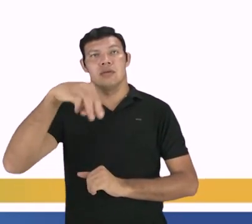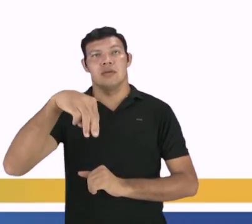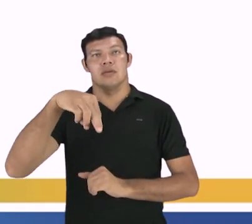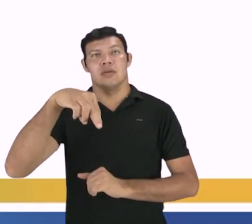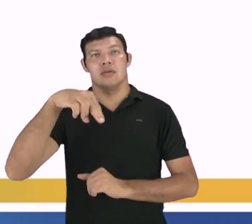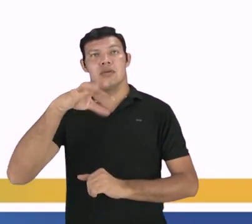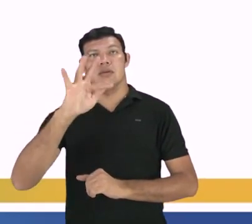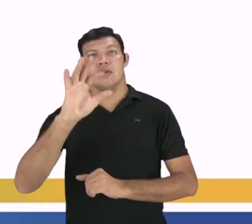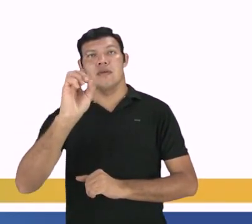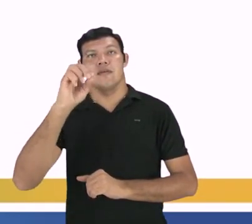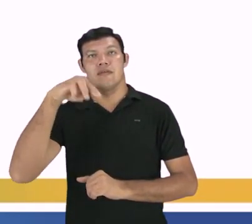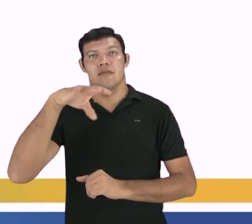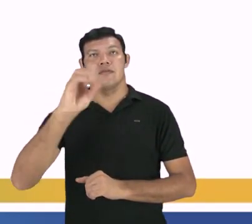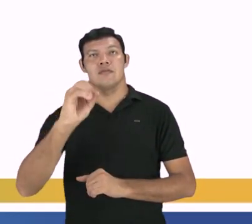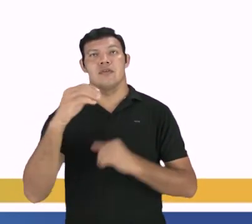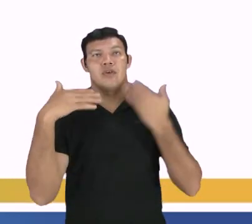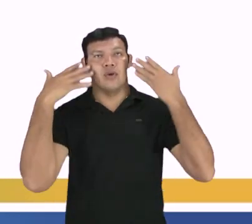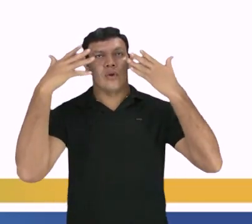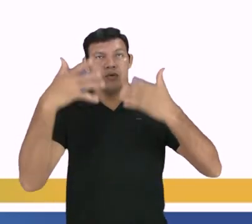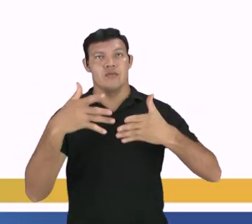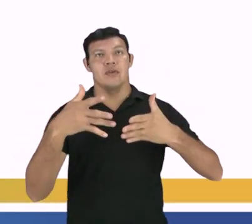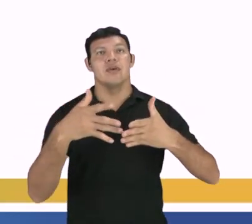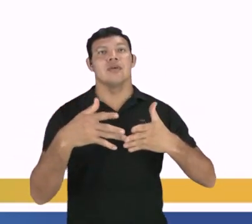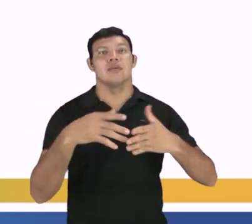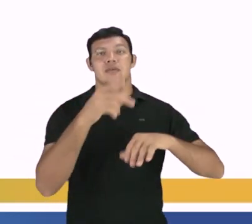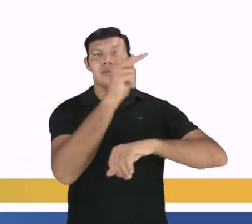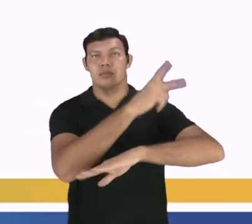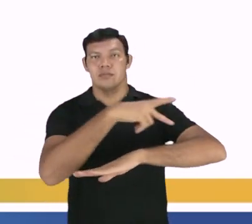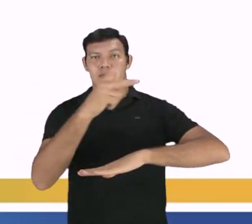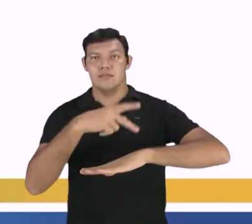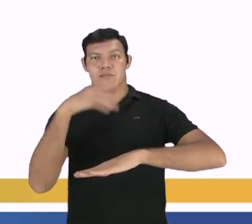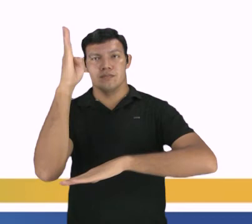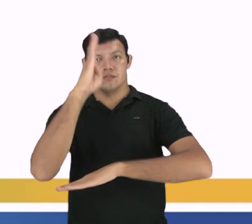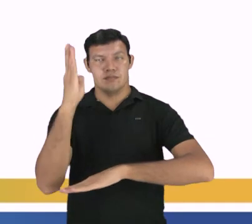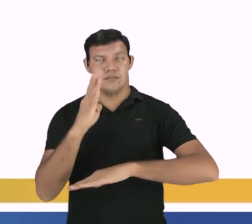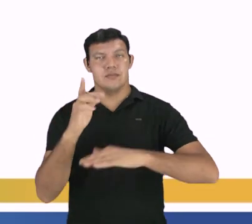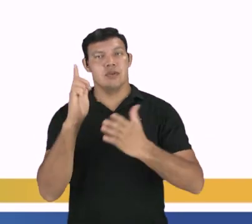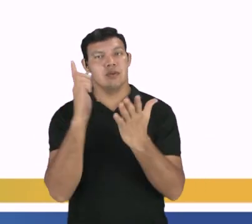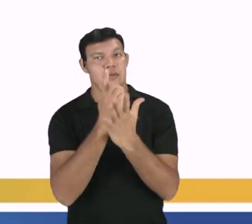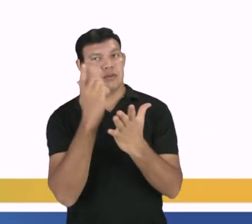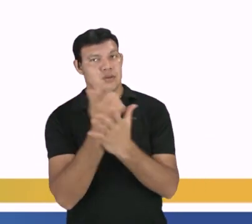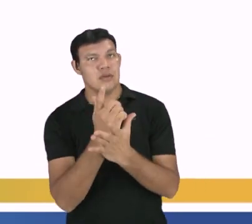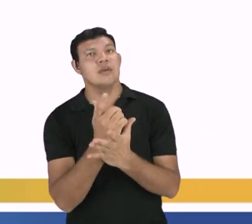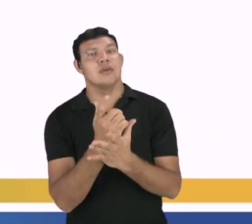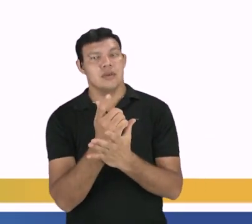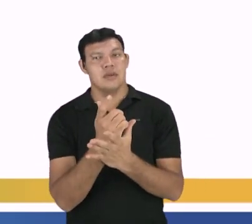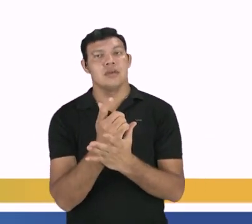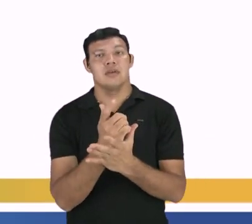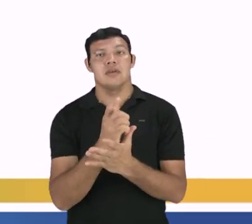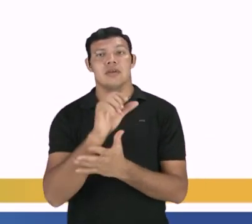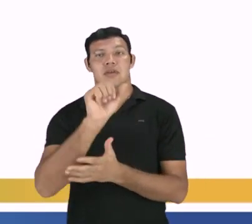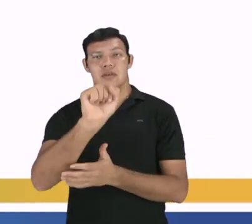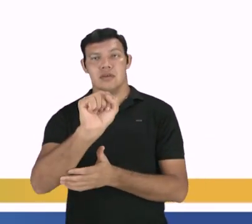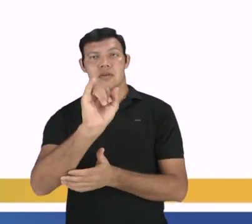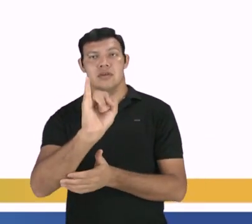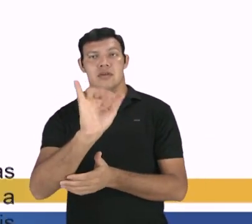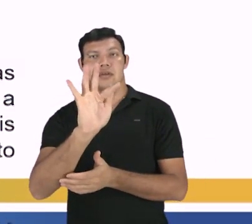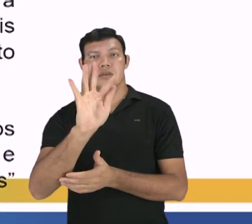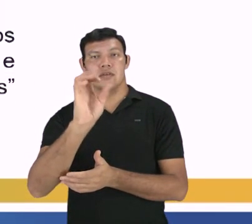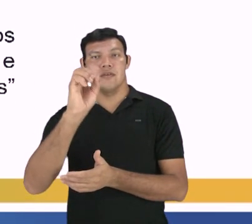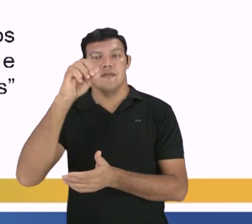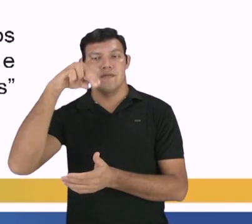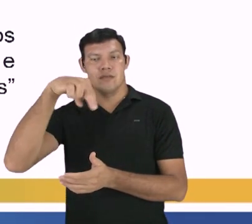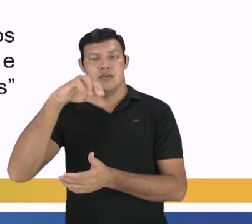ser considerado um dos destaques do parnasianismo no Brasil. Então, a partir dessa obra Sinfonias é que ele ganhou destaque nesse